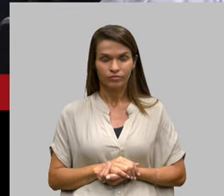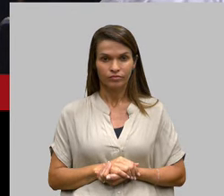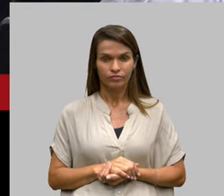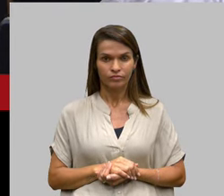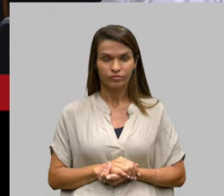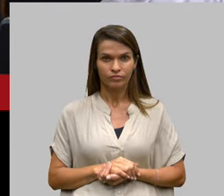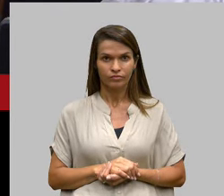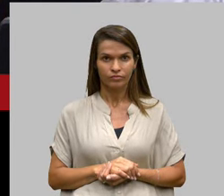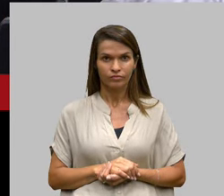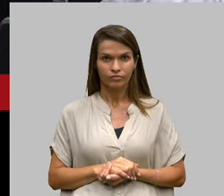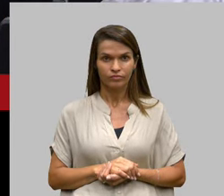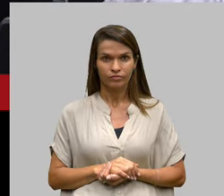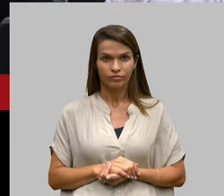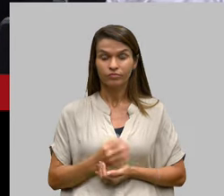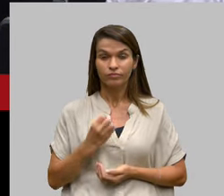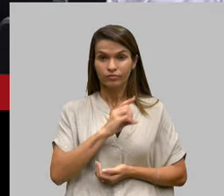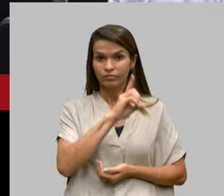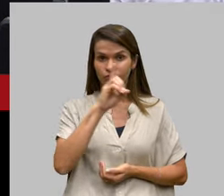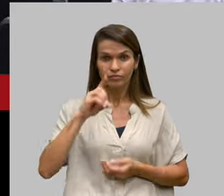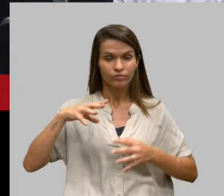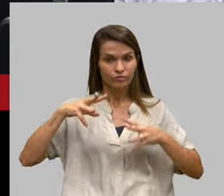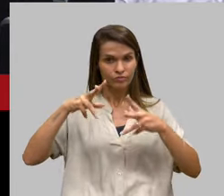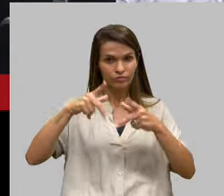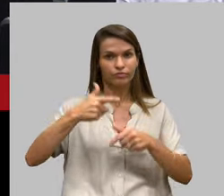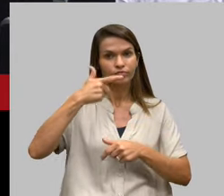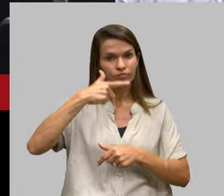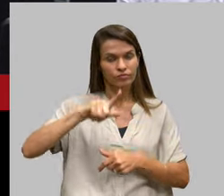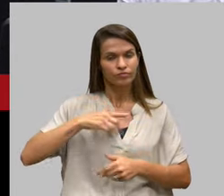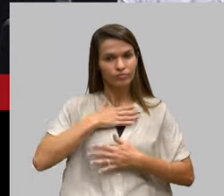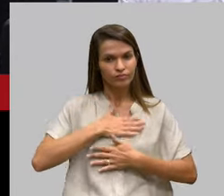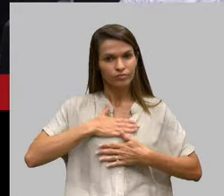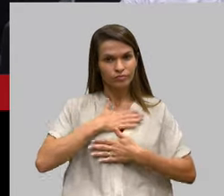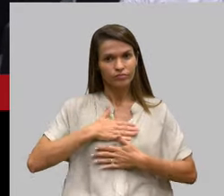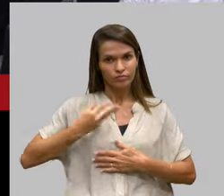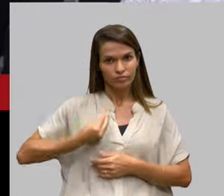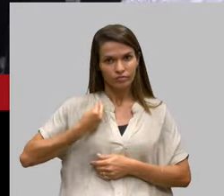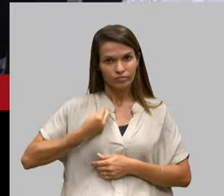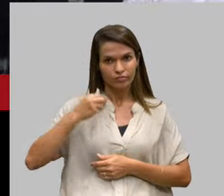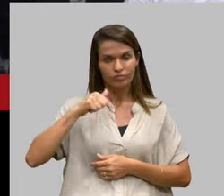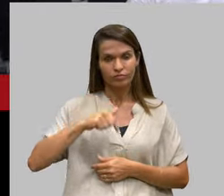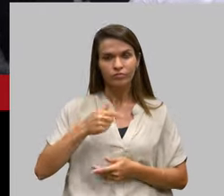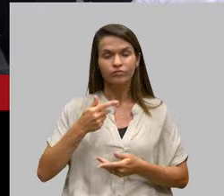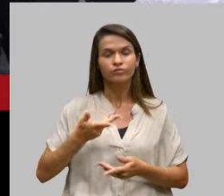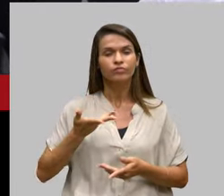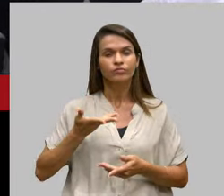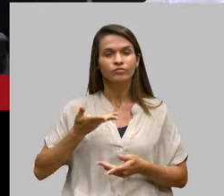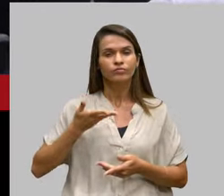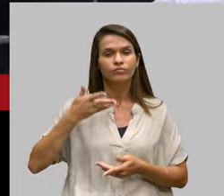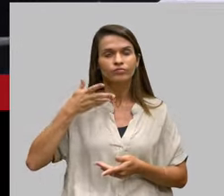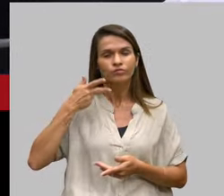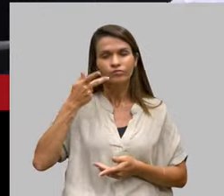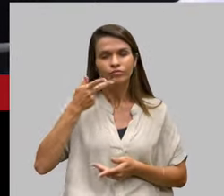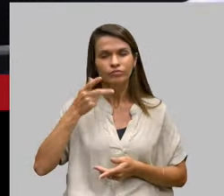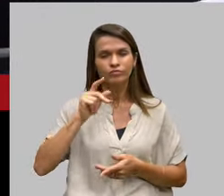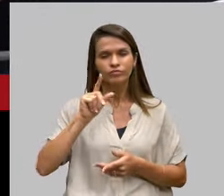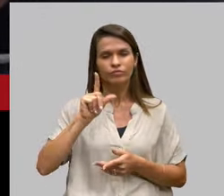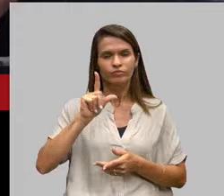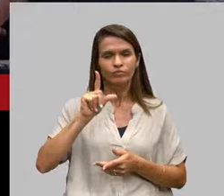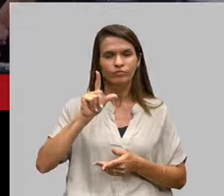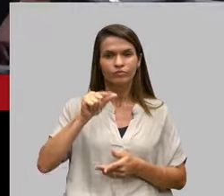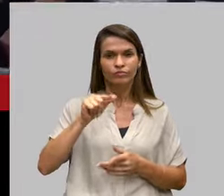pessoais Bom dia a todos mais uma vez um prazer estar aqui vou falar com vocês hoje sobre Regime próprio de